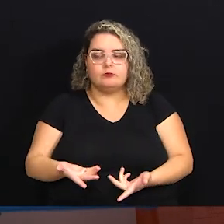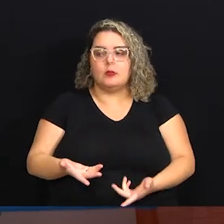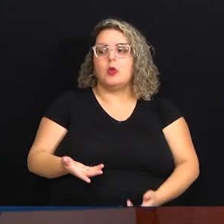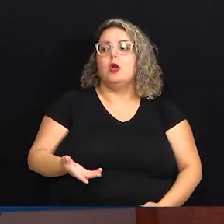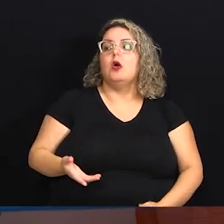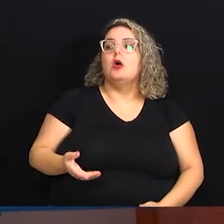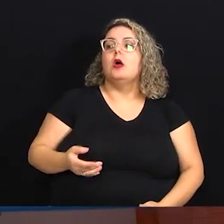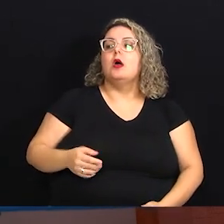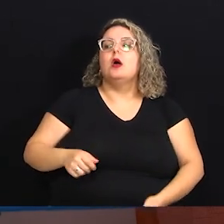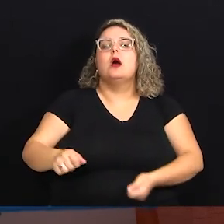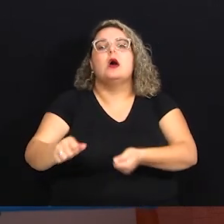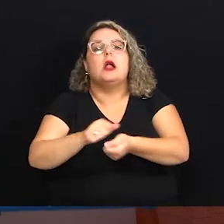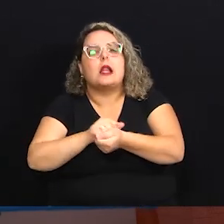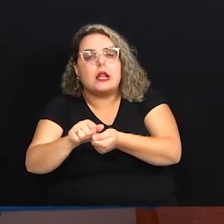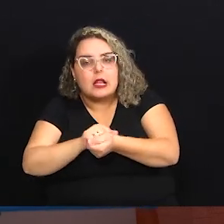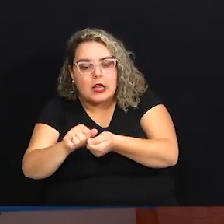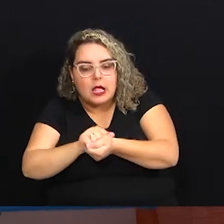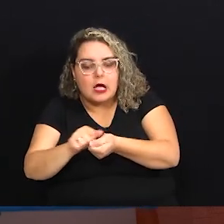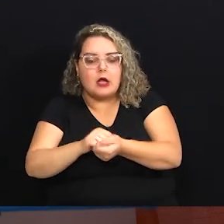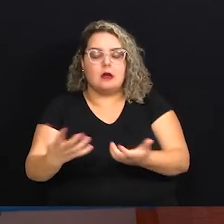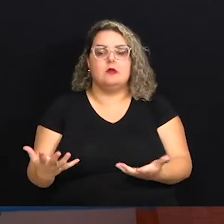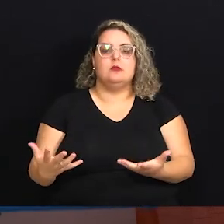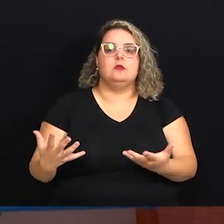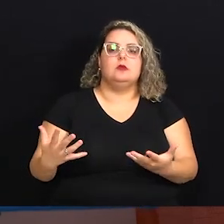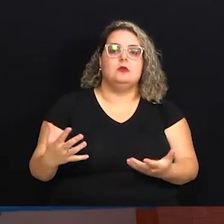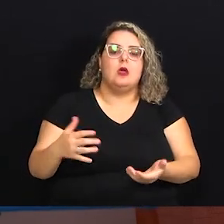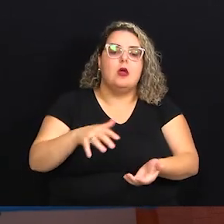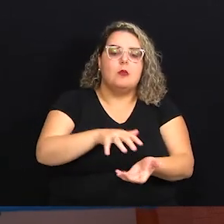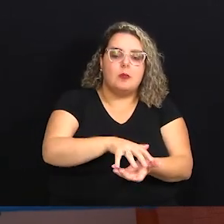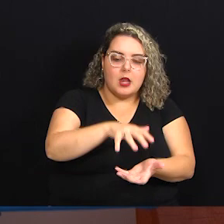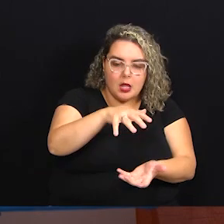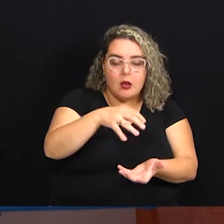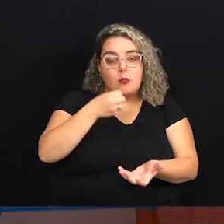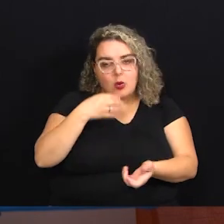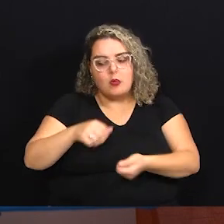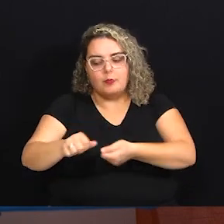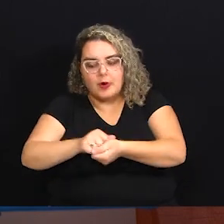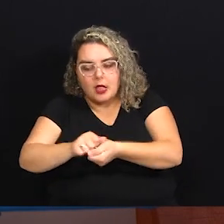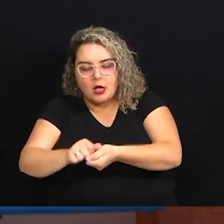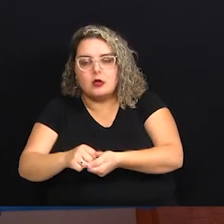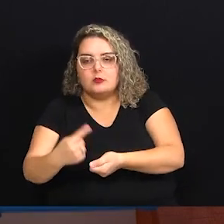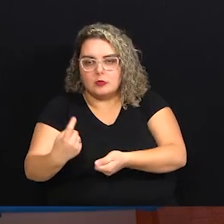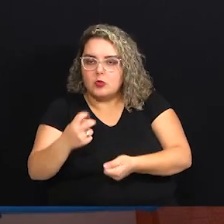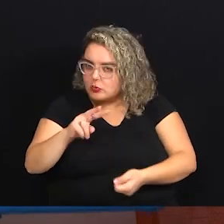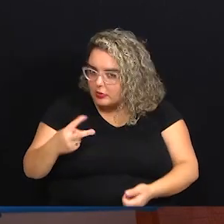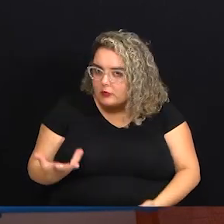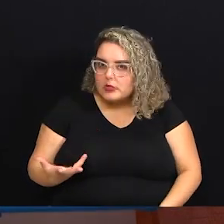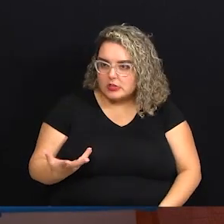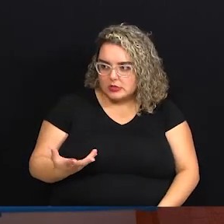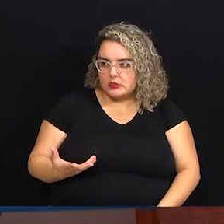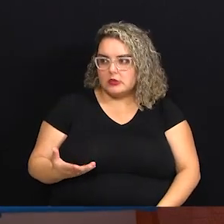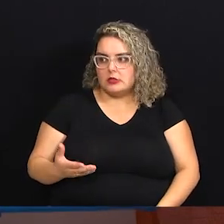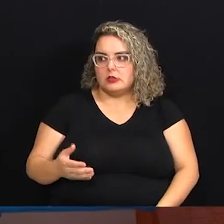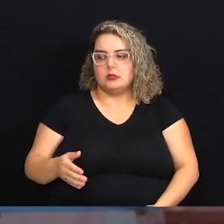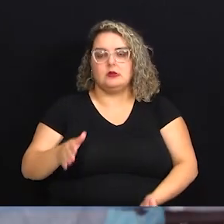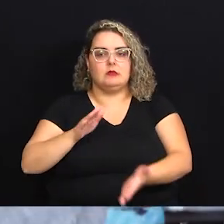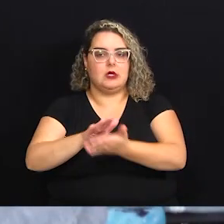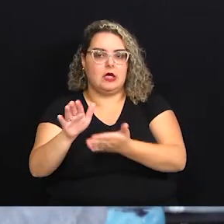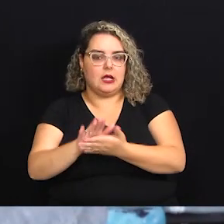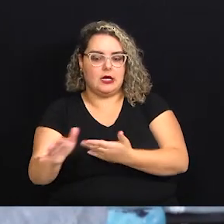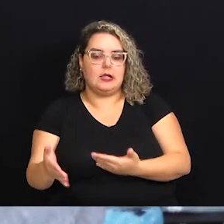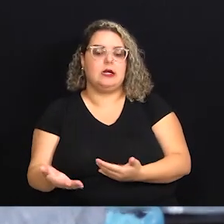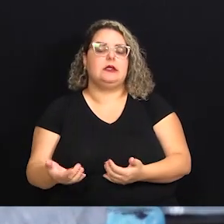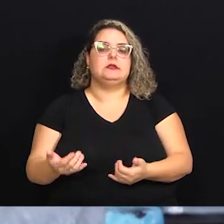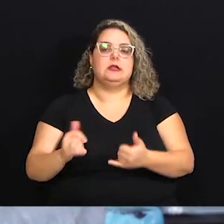O importante é que você tanto lave as roupas, você acumule uma quantidade boa de roupa e lavar de uma vez, porque você vai